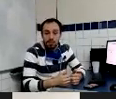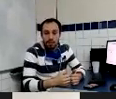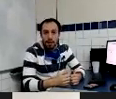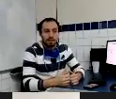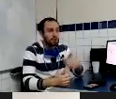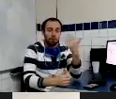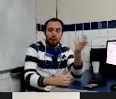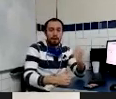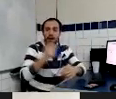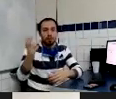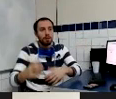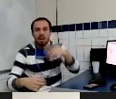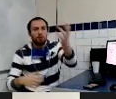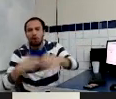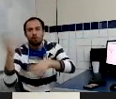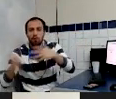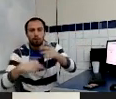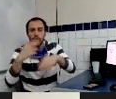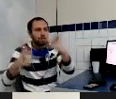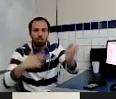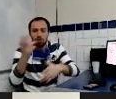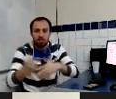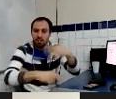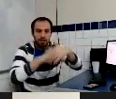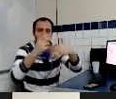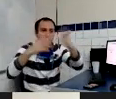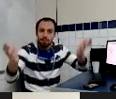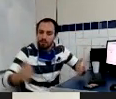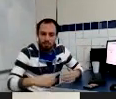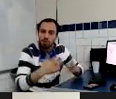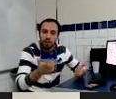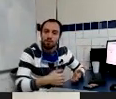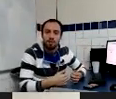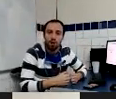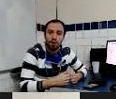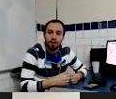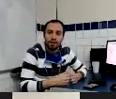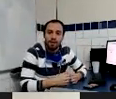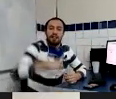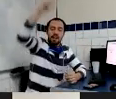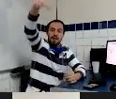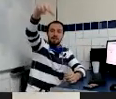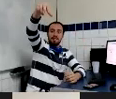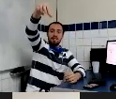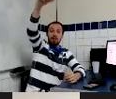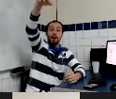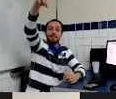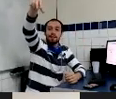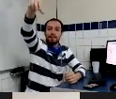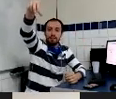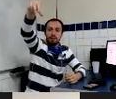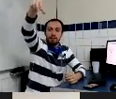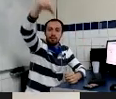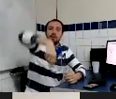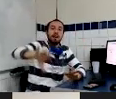lideranças da sua casa. Pode ser o papai, a mamãe, a vovó, o vovô, o tio, o titia, enfim. Depende com quem você mora. Tem esse líder ou